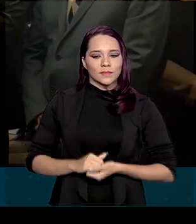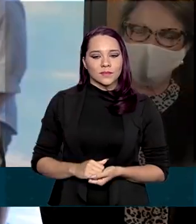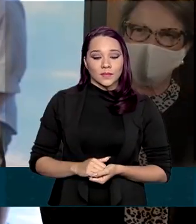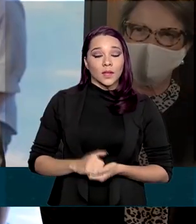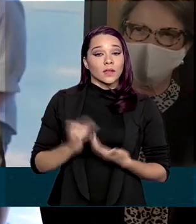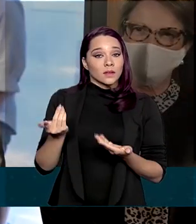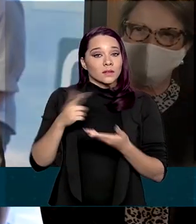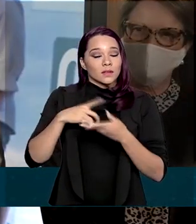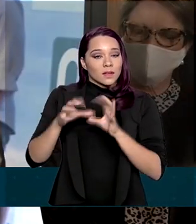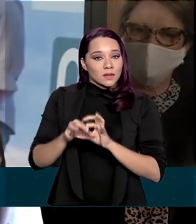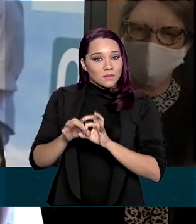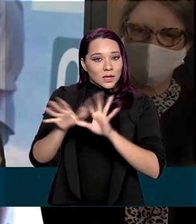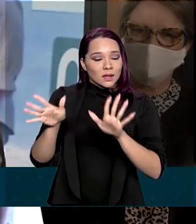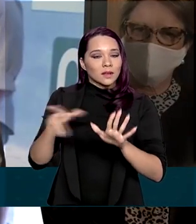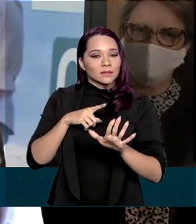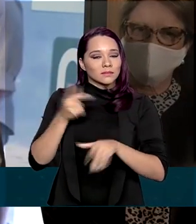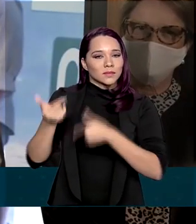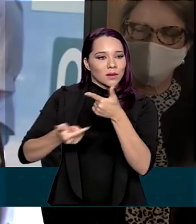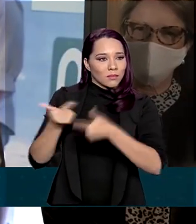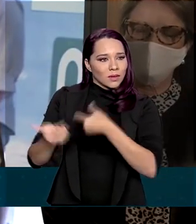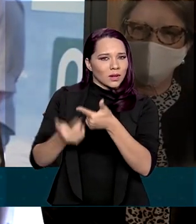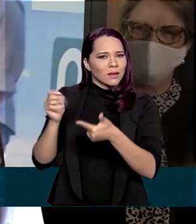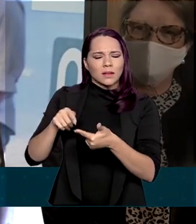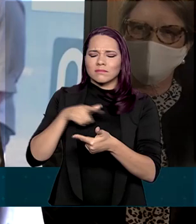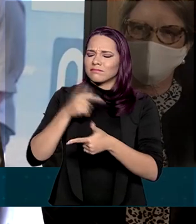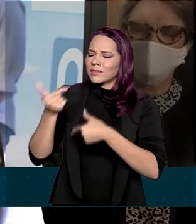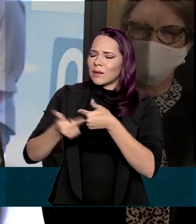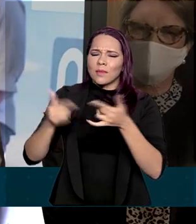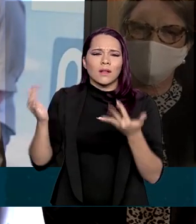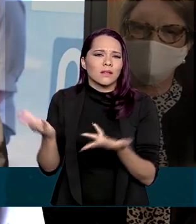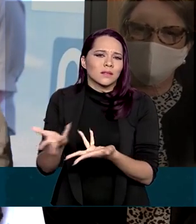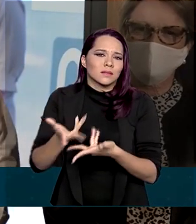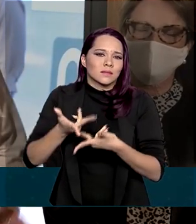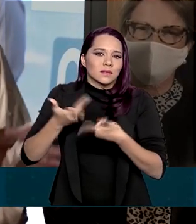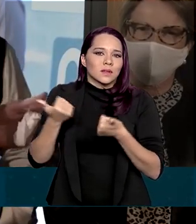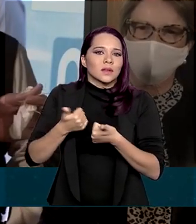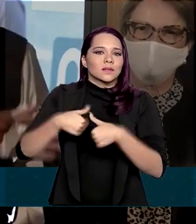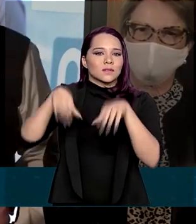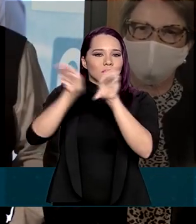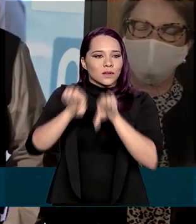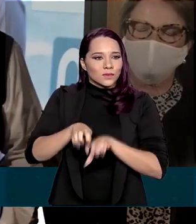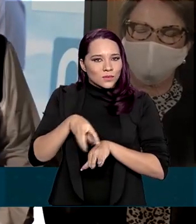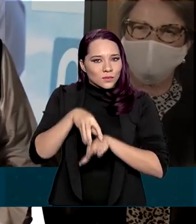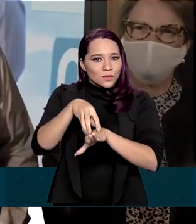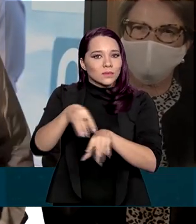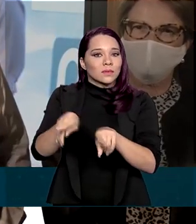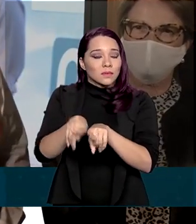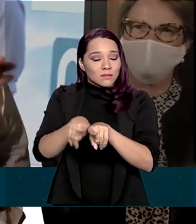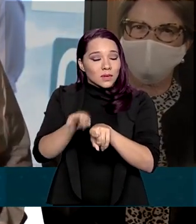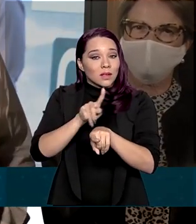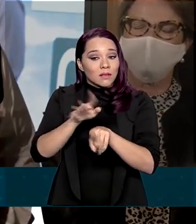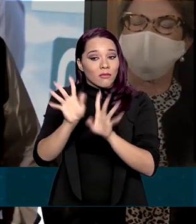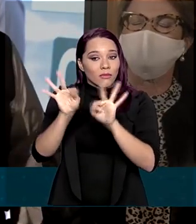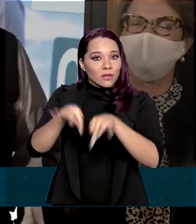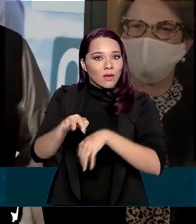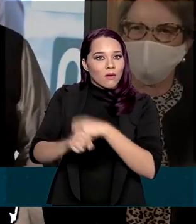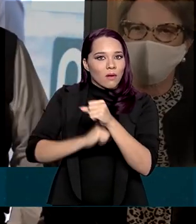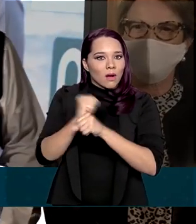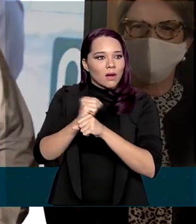com a liberdade que ele tem para trabalhar, faz um trabalho magnífico na infraestrutura. Se Deus quiser, terminamos até o final do ano que vem, a